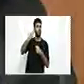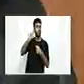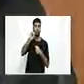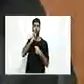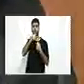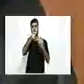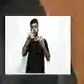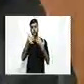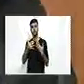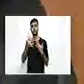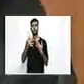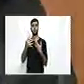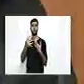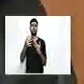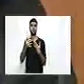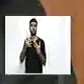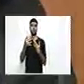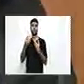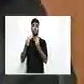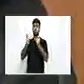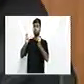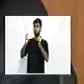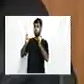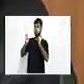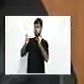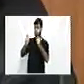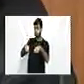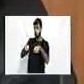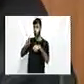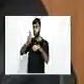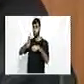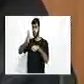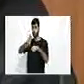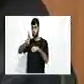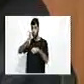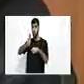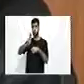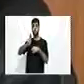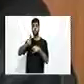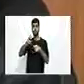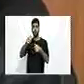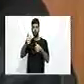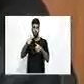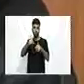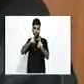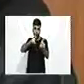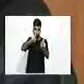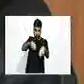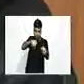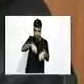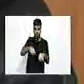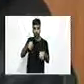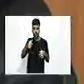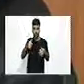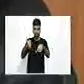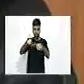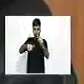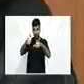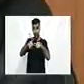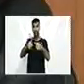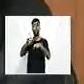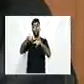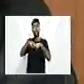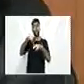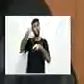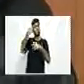o senhor fala eh de uma possibilidade de ização de Capina química né Eu acho que o mundo ele